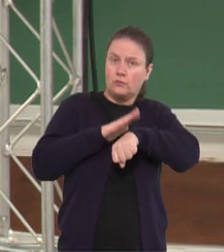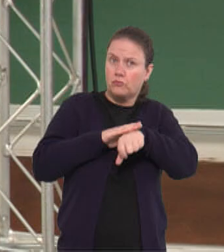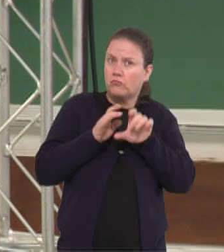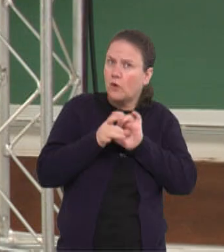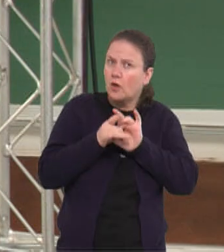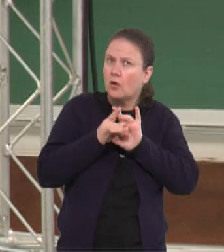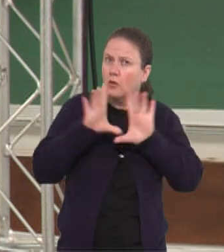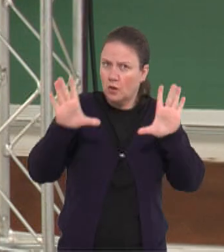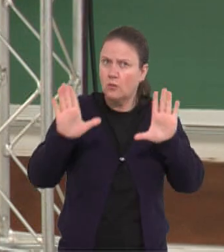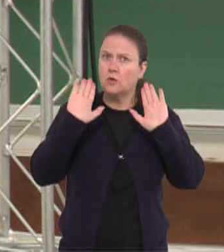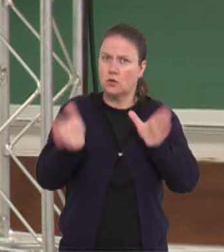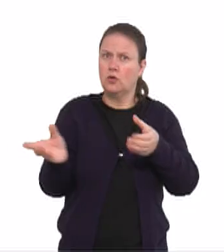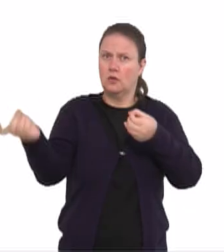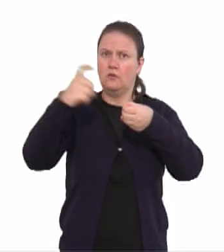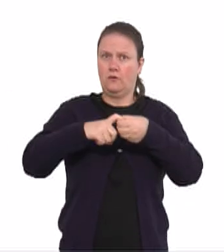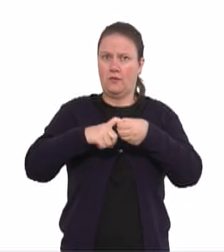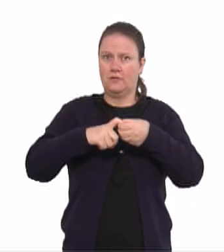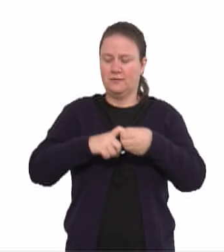já volto daqui a pouco.